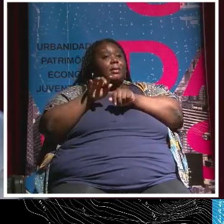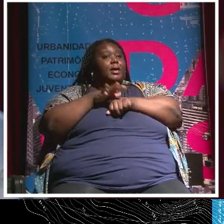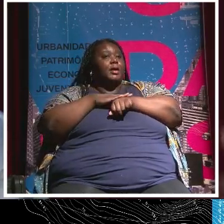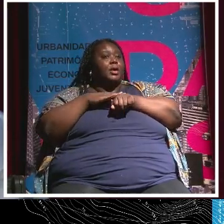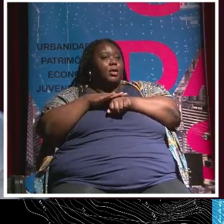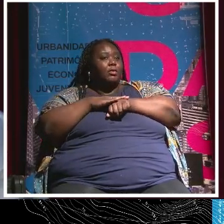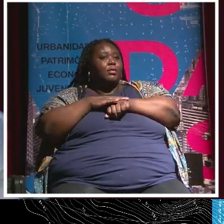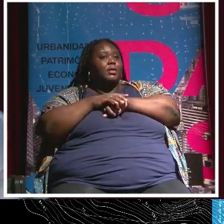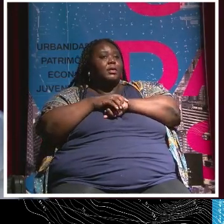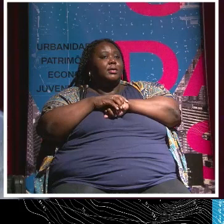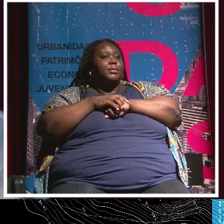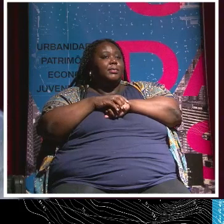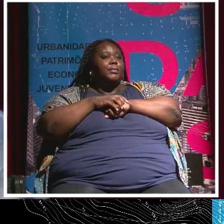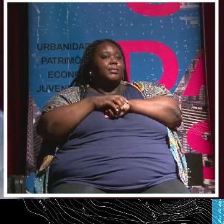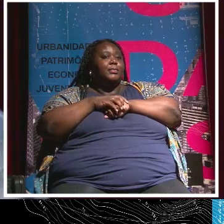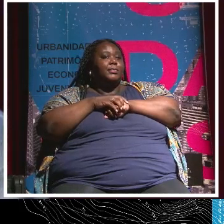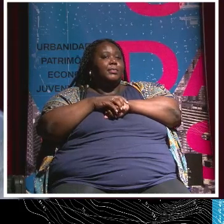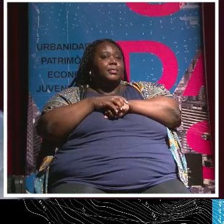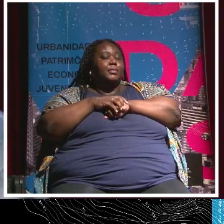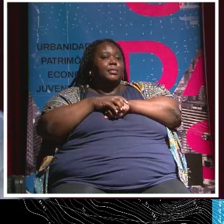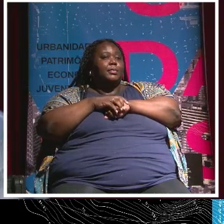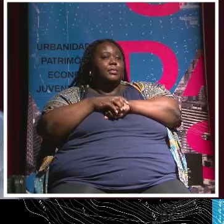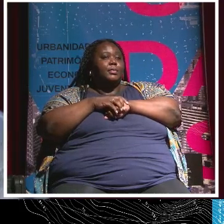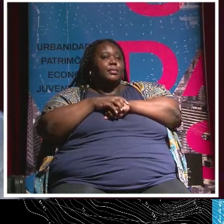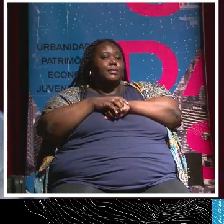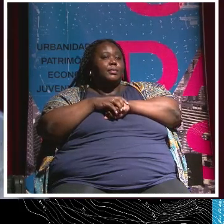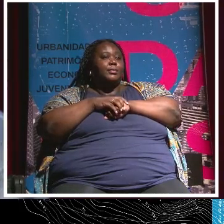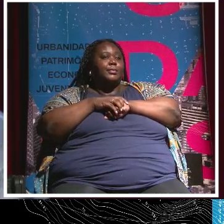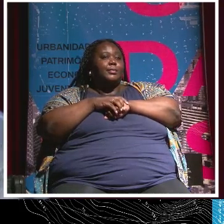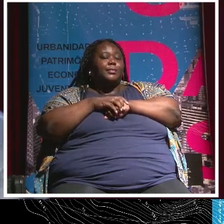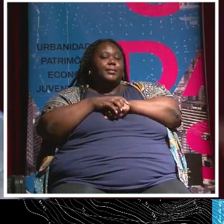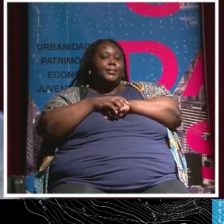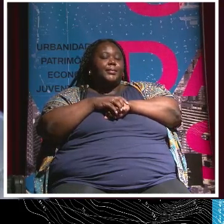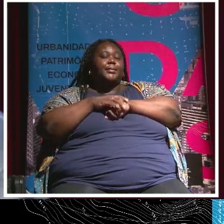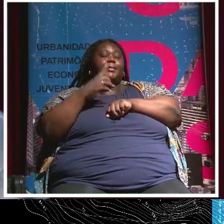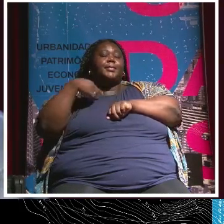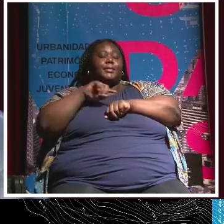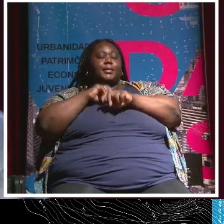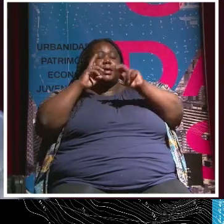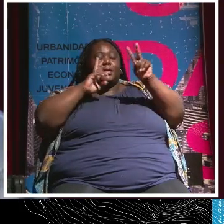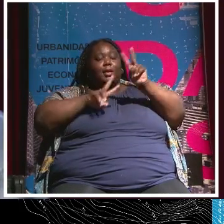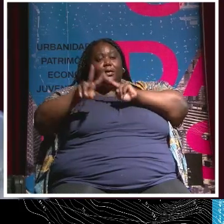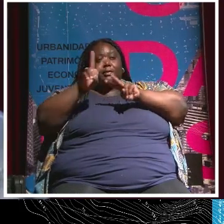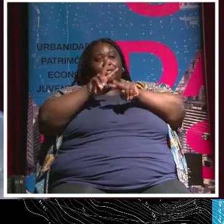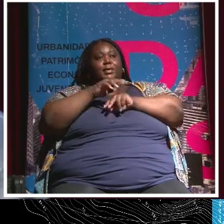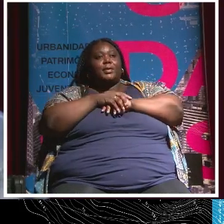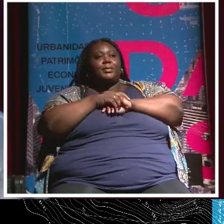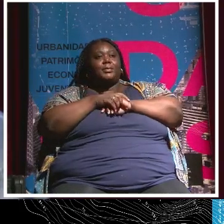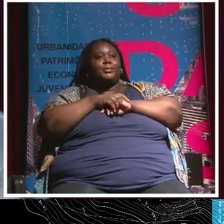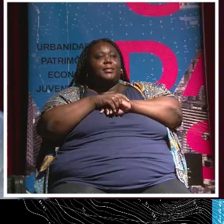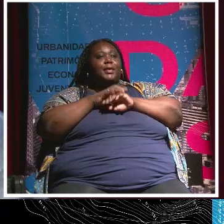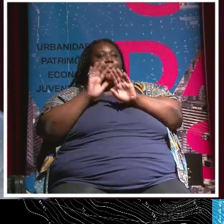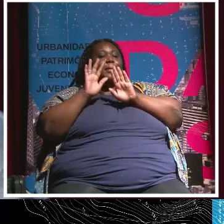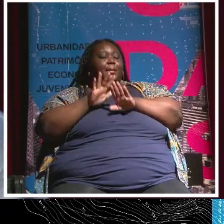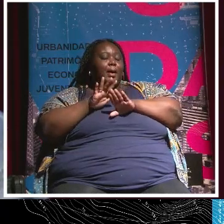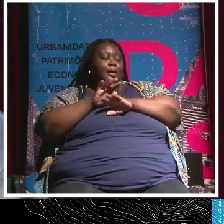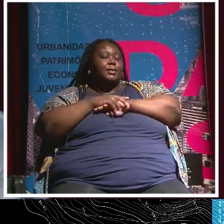e invertida a lógica do incentivo fiscal a partir dos nossos olhares do Estado.